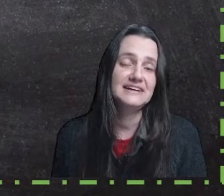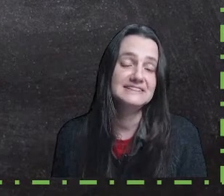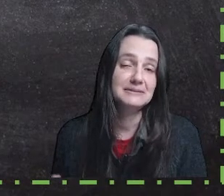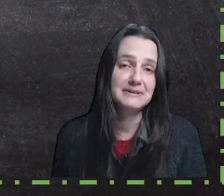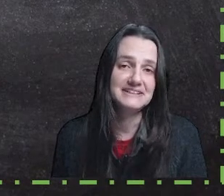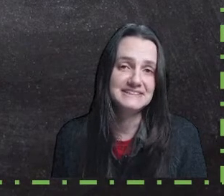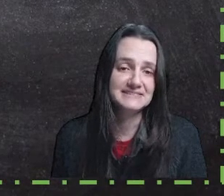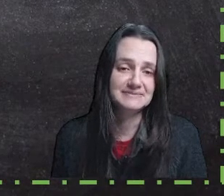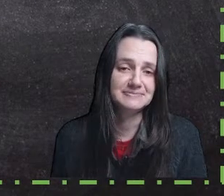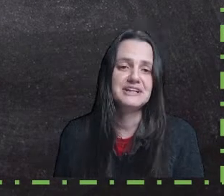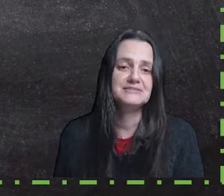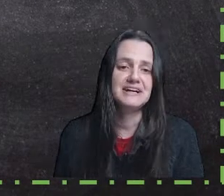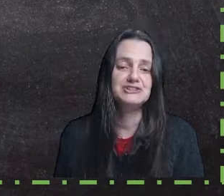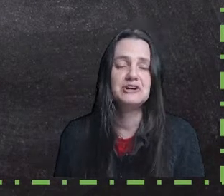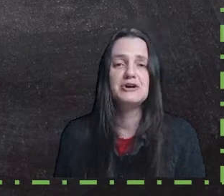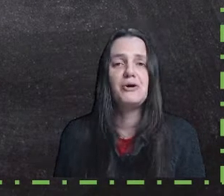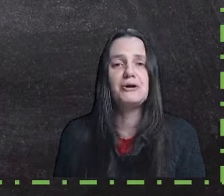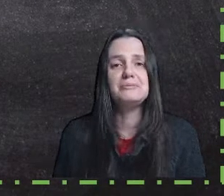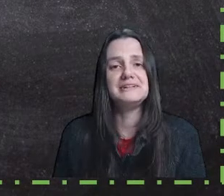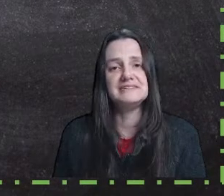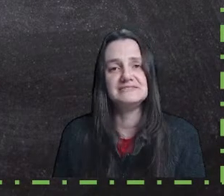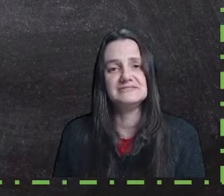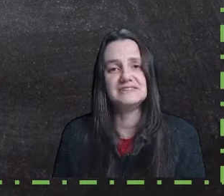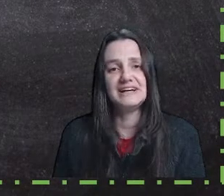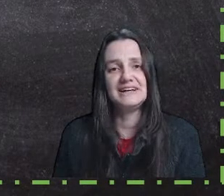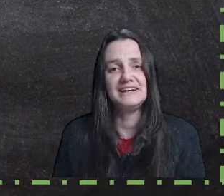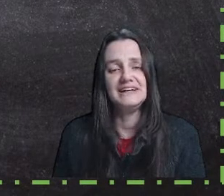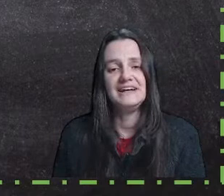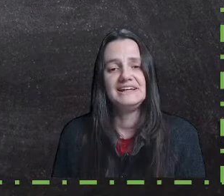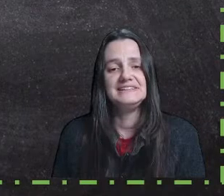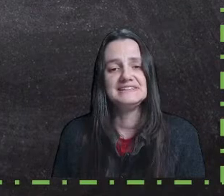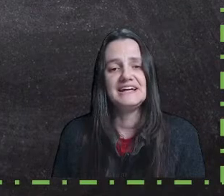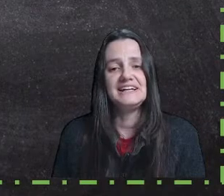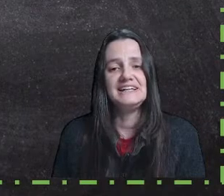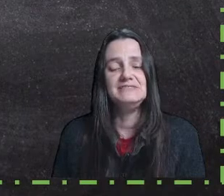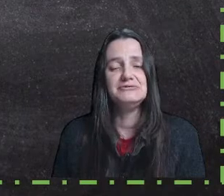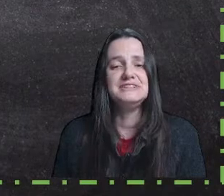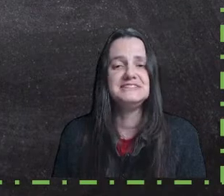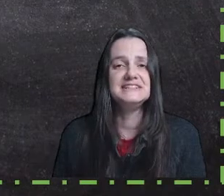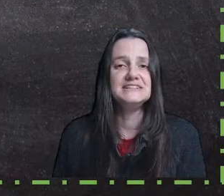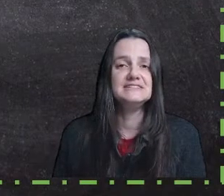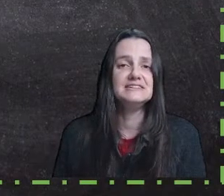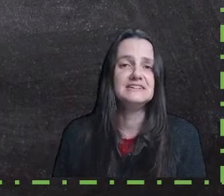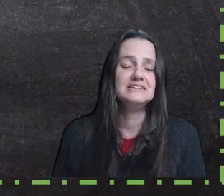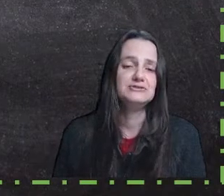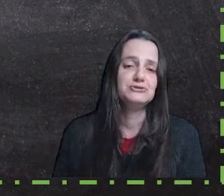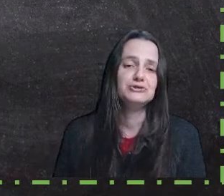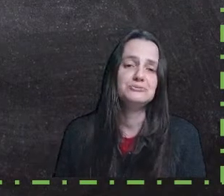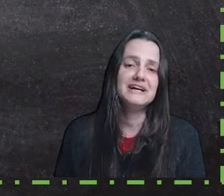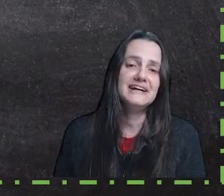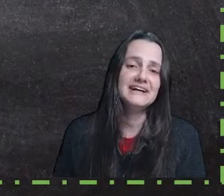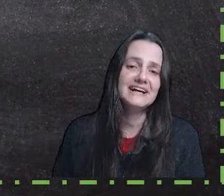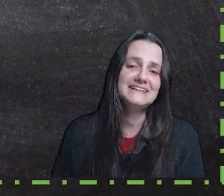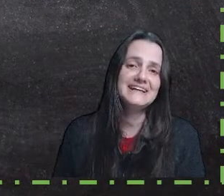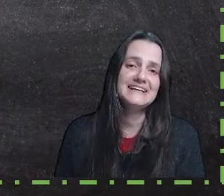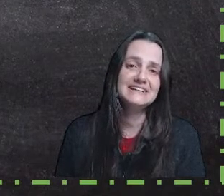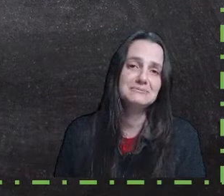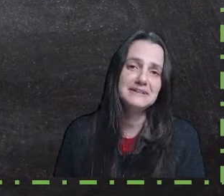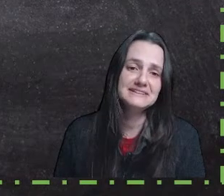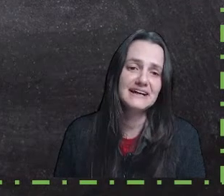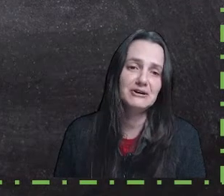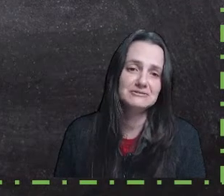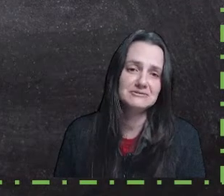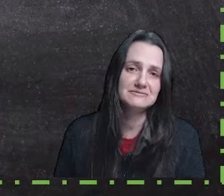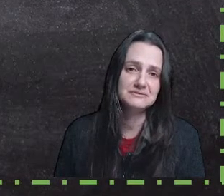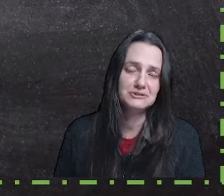podem desaparecer. Porque não é só a cobra, tá? Ele está aí influenciando em toda uma